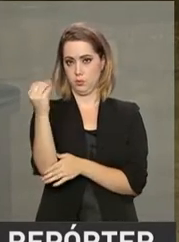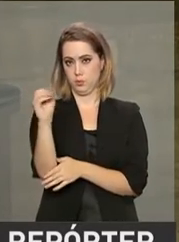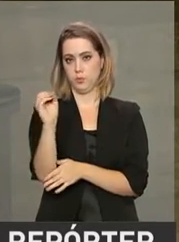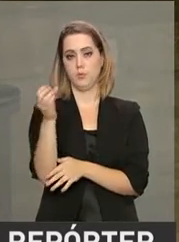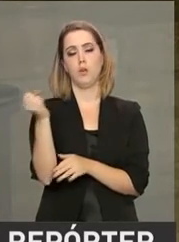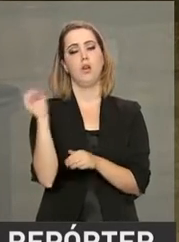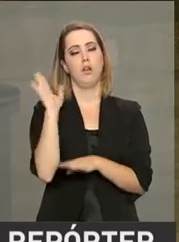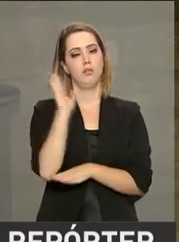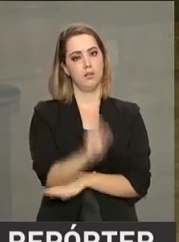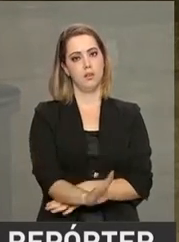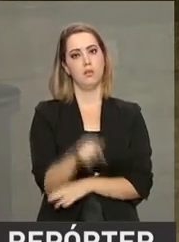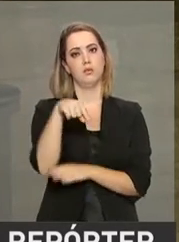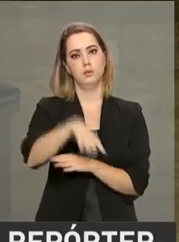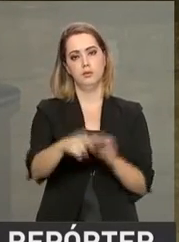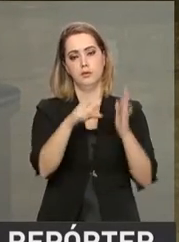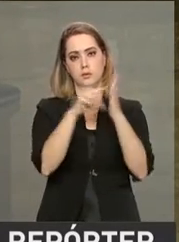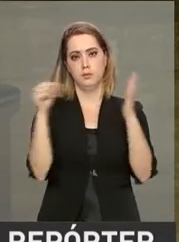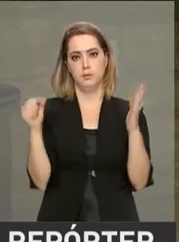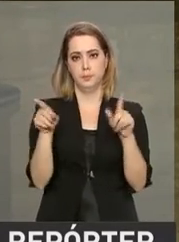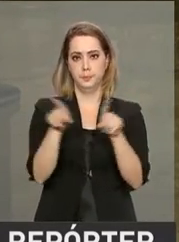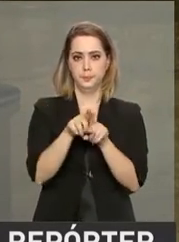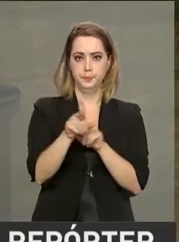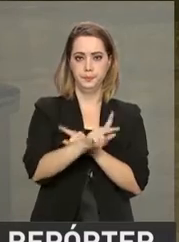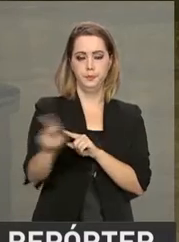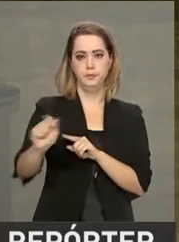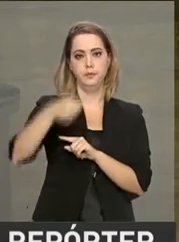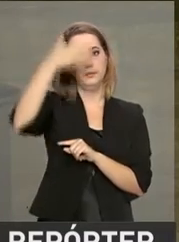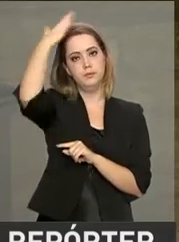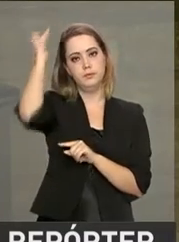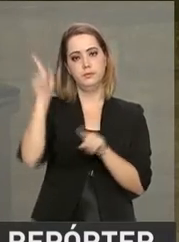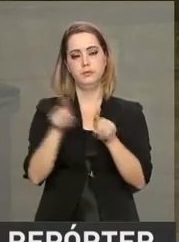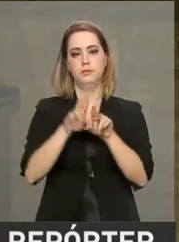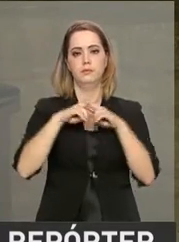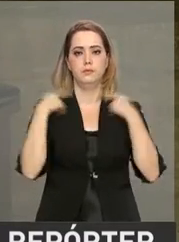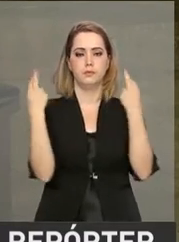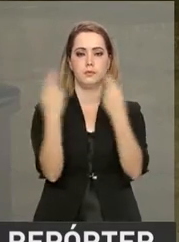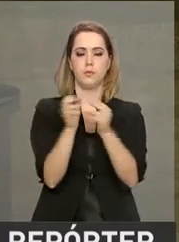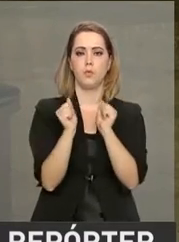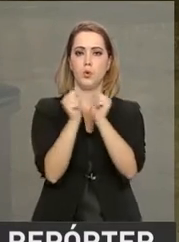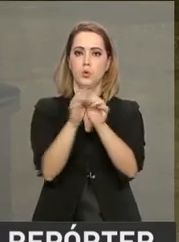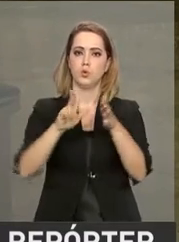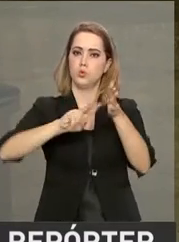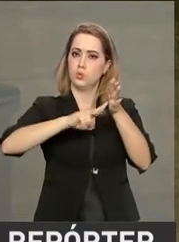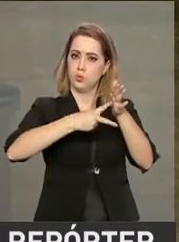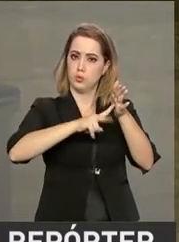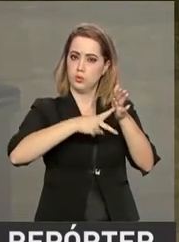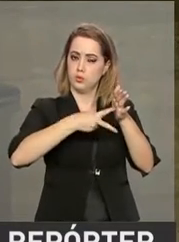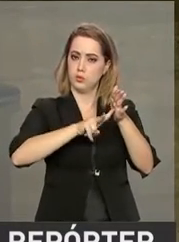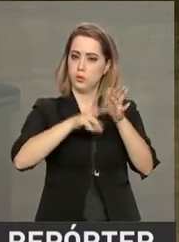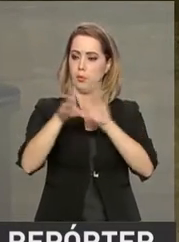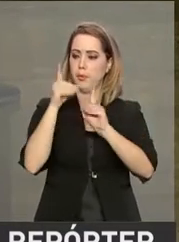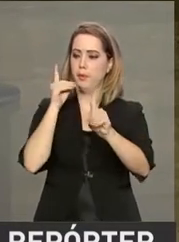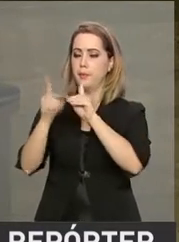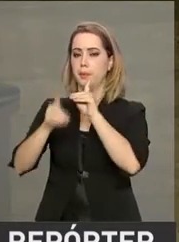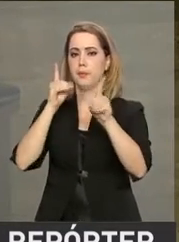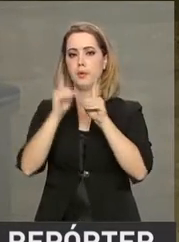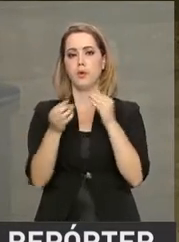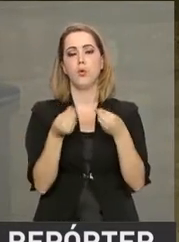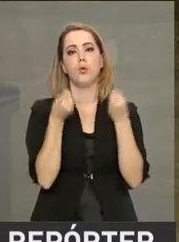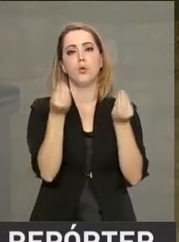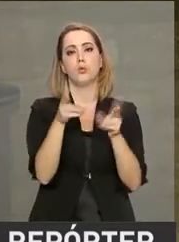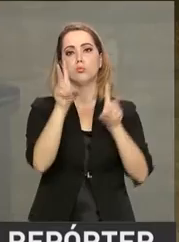fim da tarde, aqui no Palácio do Planalto. O presidente vai se reunir com as centrais sindicais para discutir o texto da